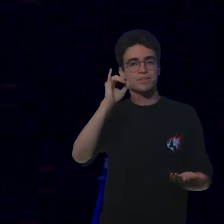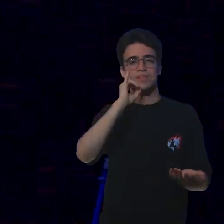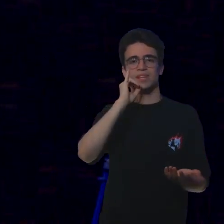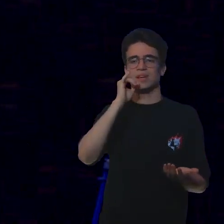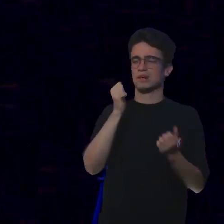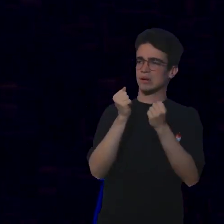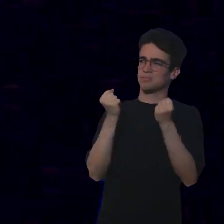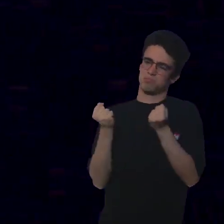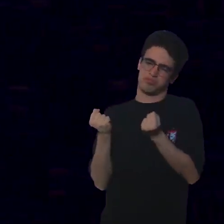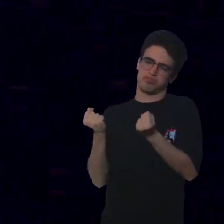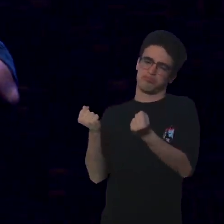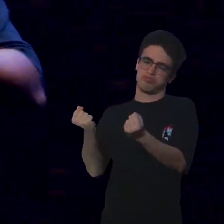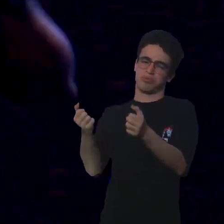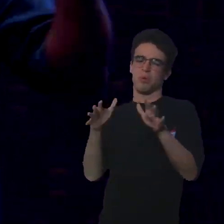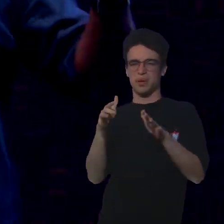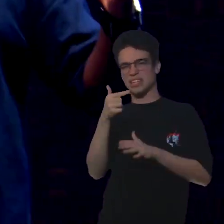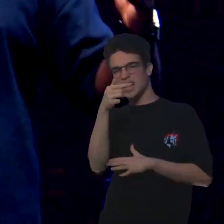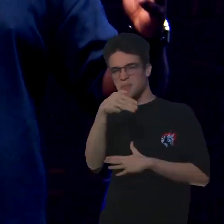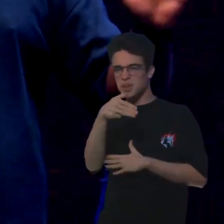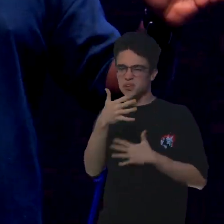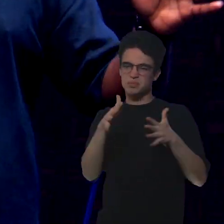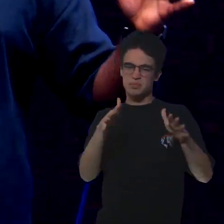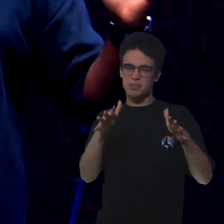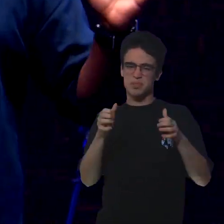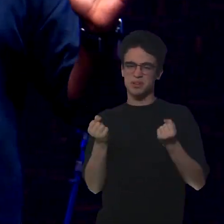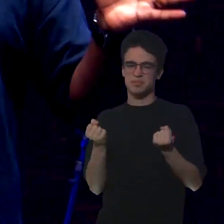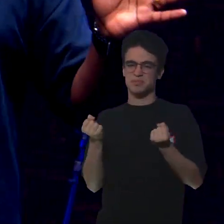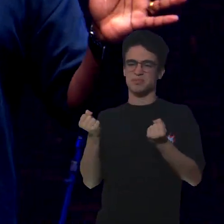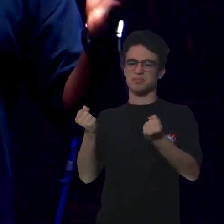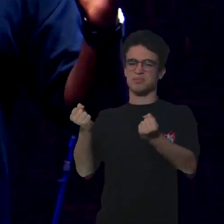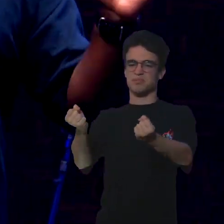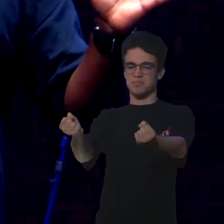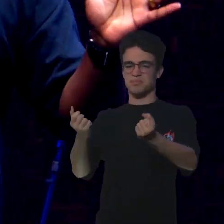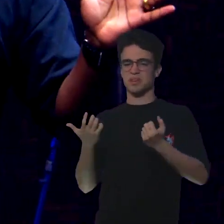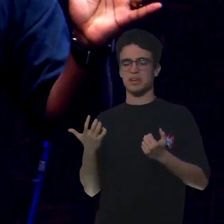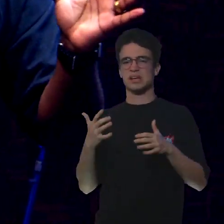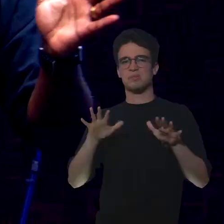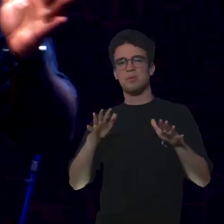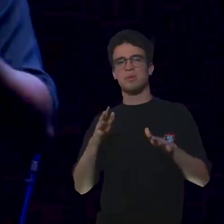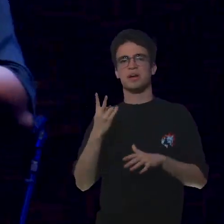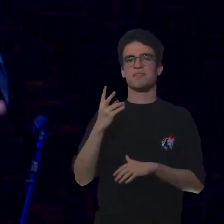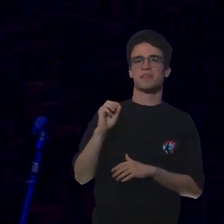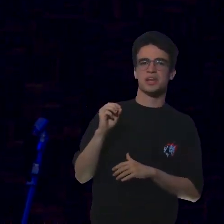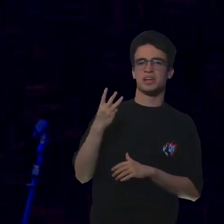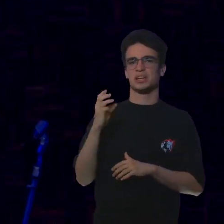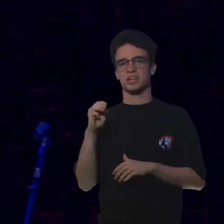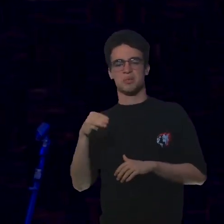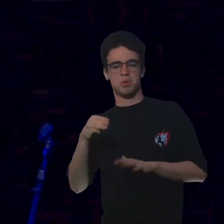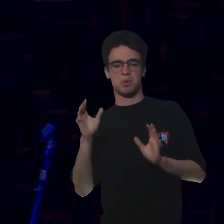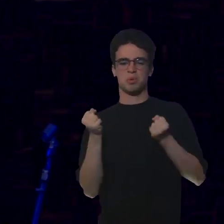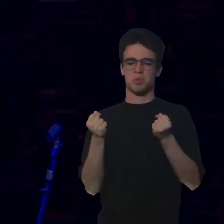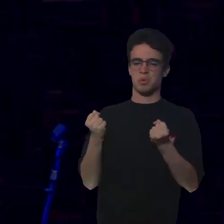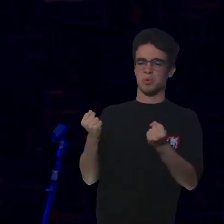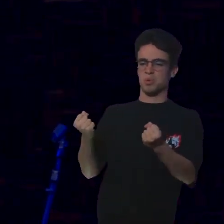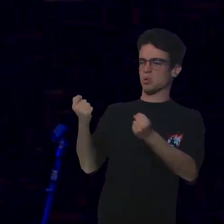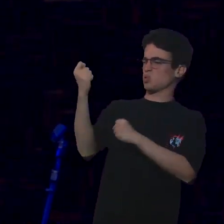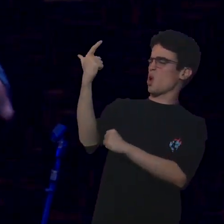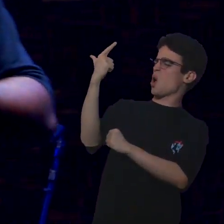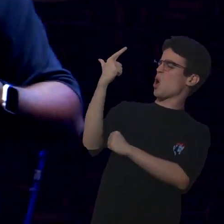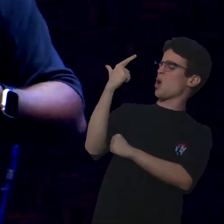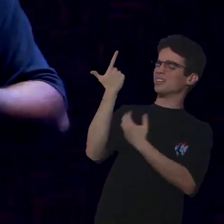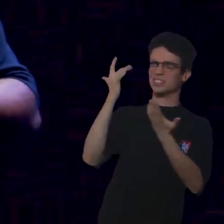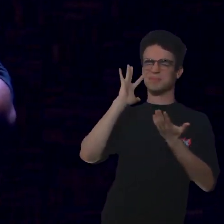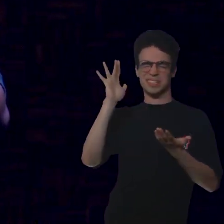minutos de trânsito, quando estiver tranquilo. Esse horário vai dar uns 20, 30 minutos. Mas esses homens, eles